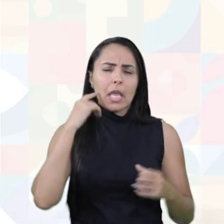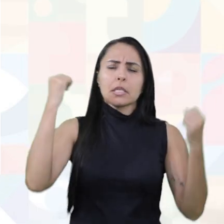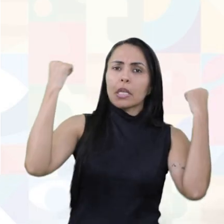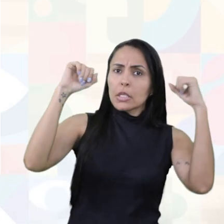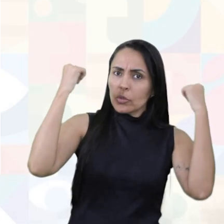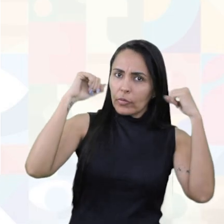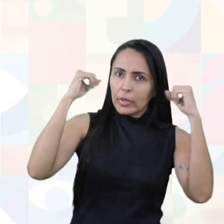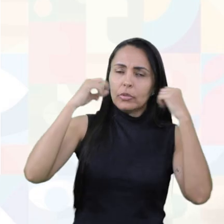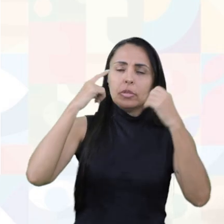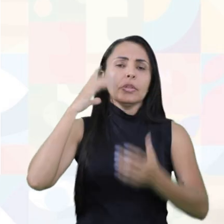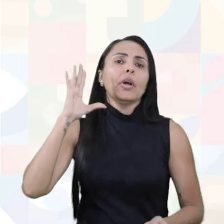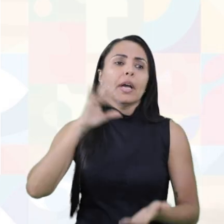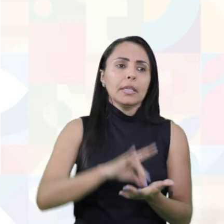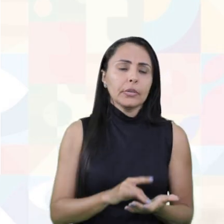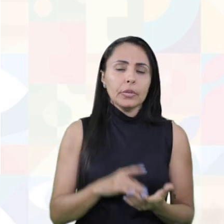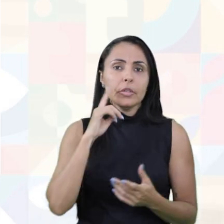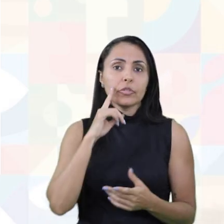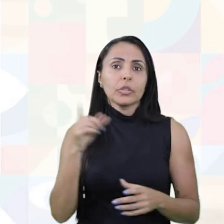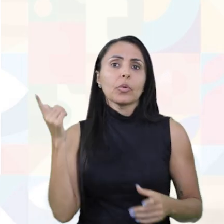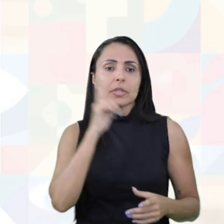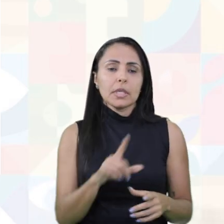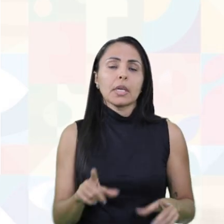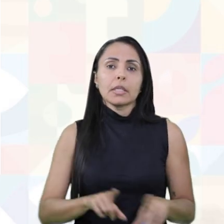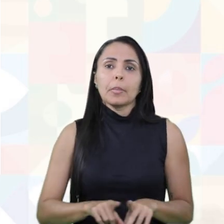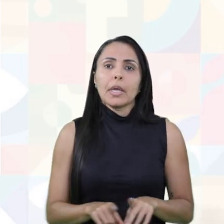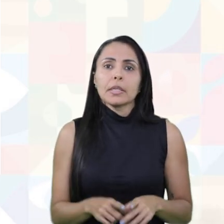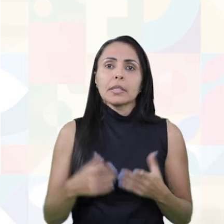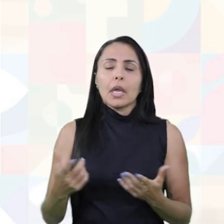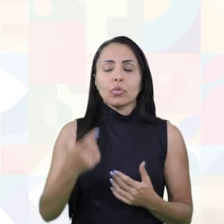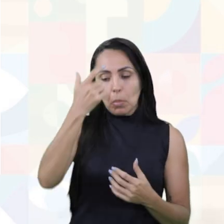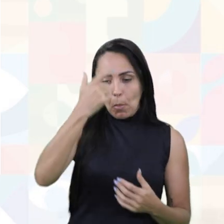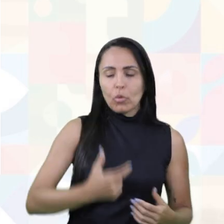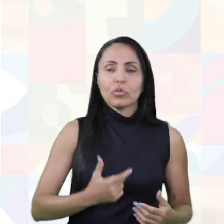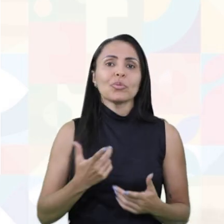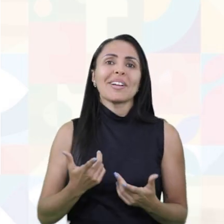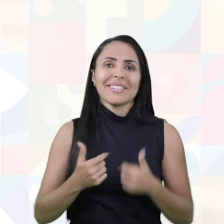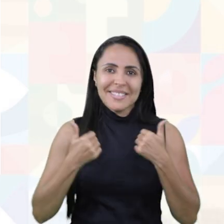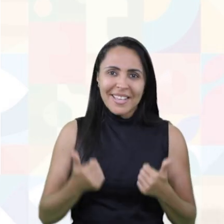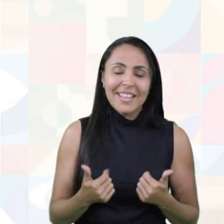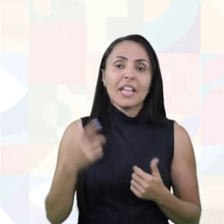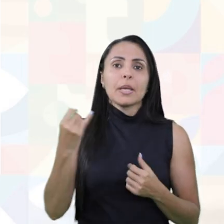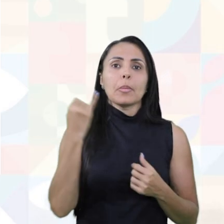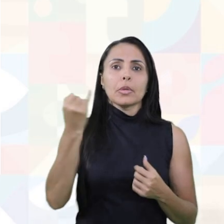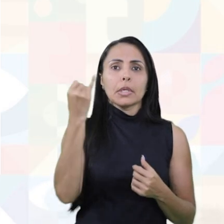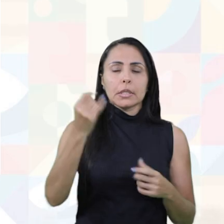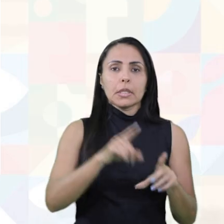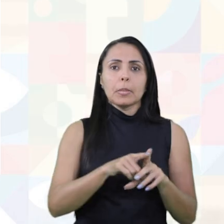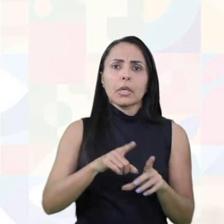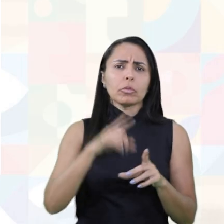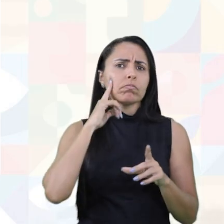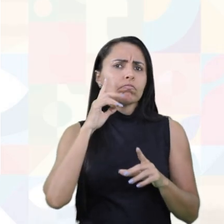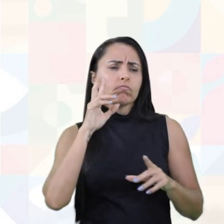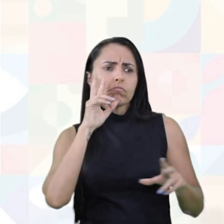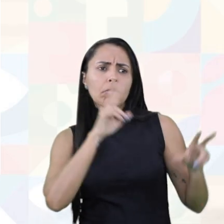físicos sejam realizados para que a gente consiga ter a nossa postura. Além disso, é importante também que a gente preste